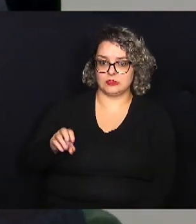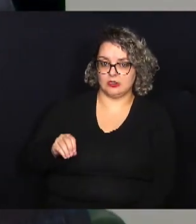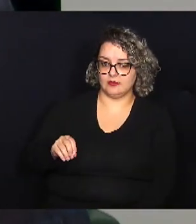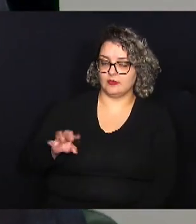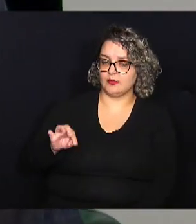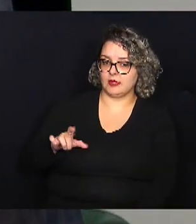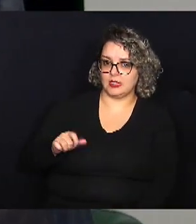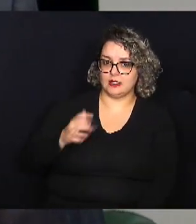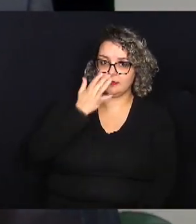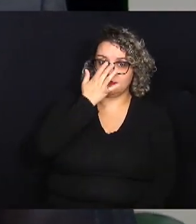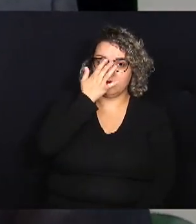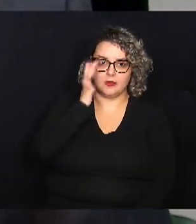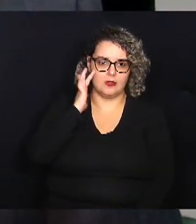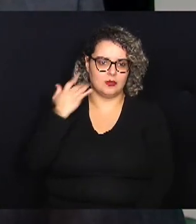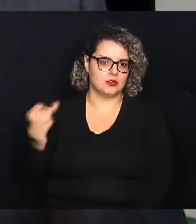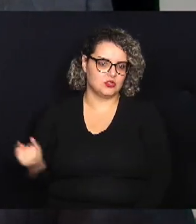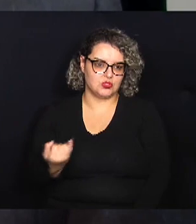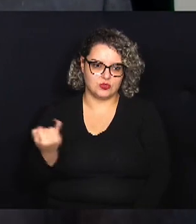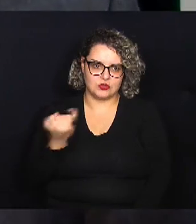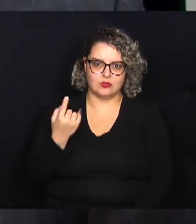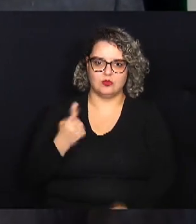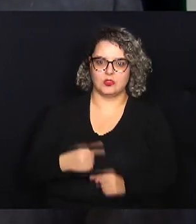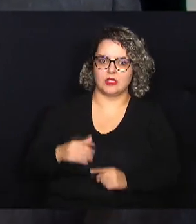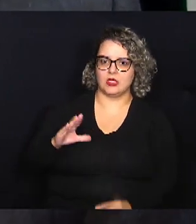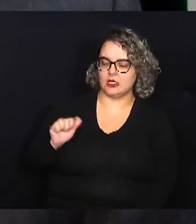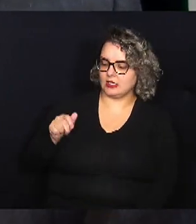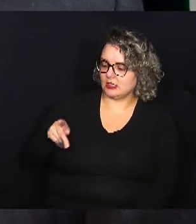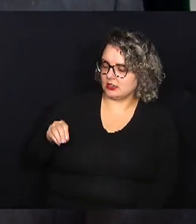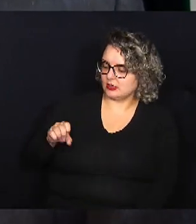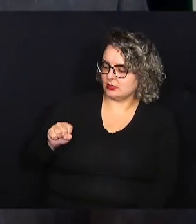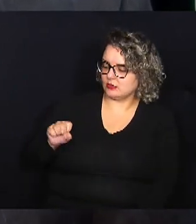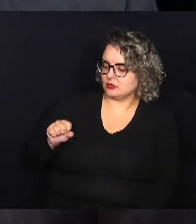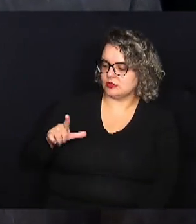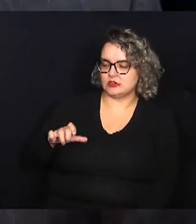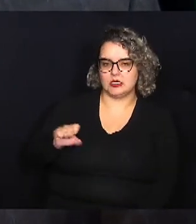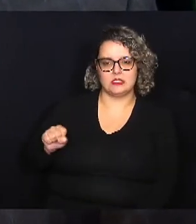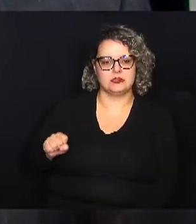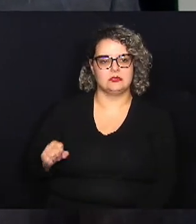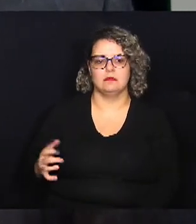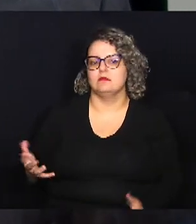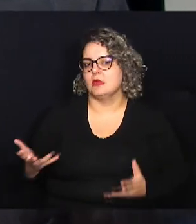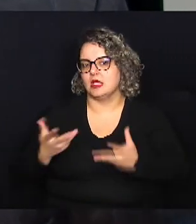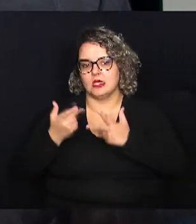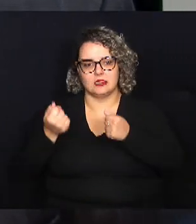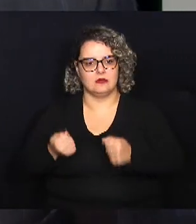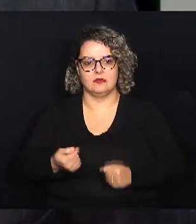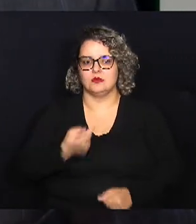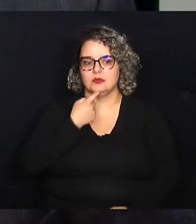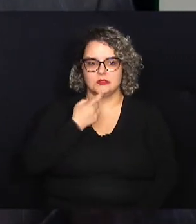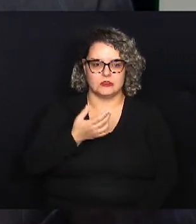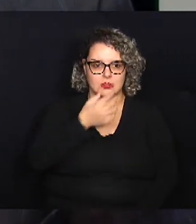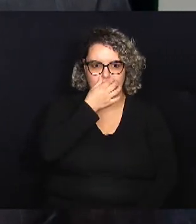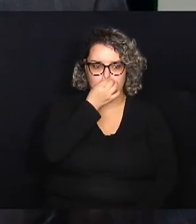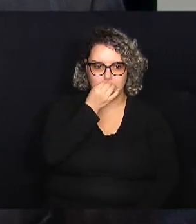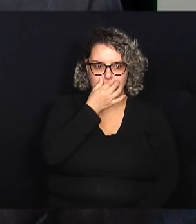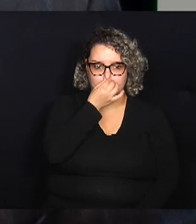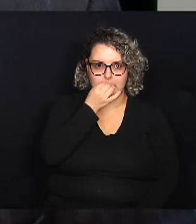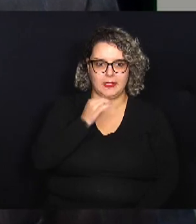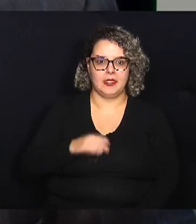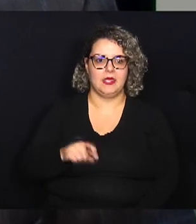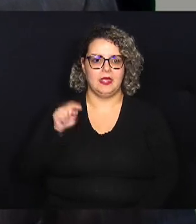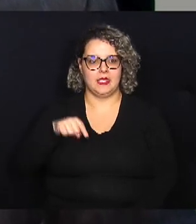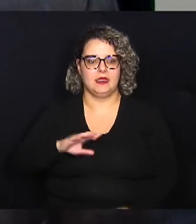achei de extrema importância, porque o Campos Sales foi um campineiro ilustre. Essa homenagem significa muito,